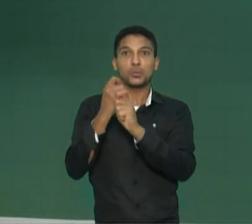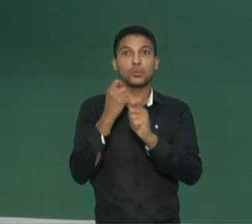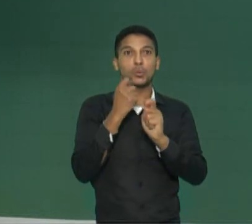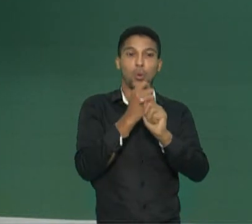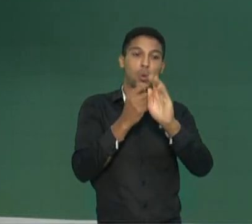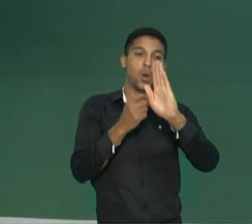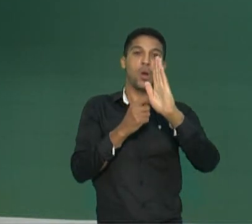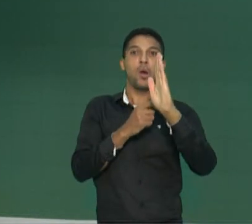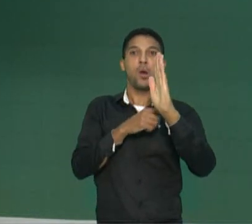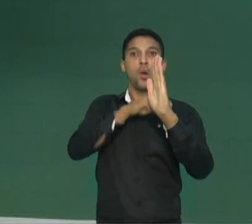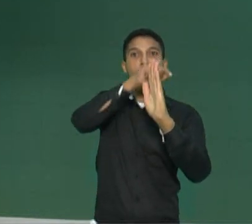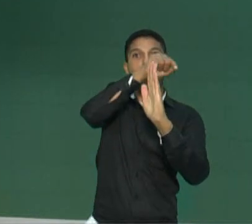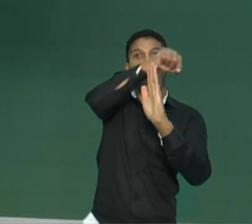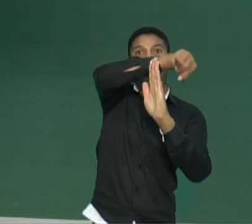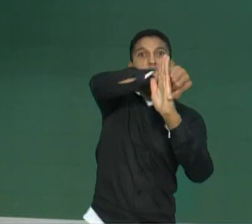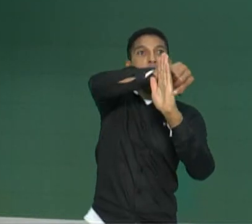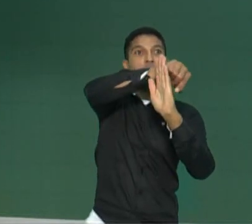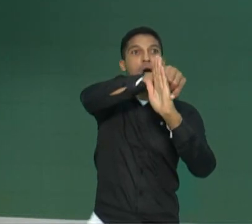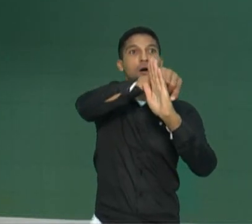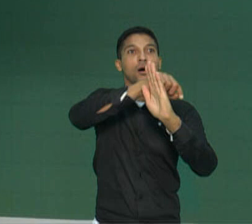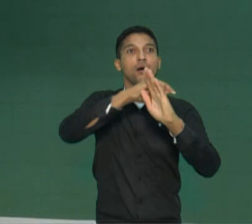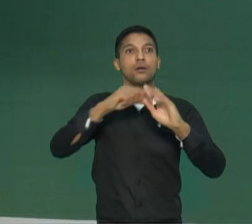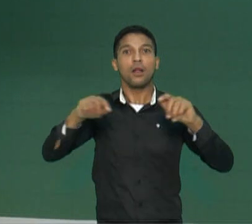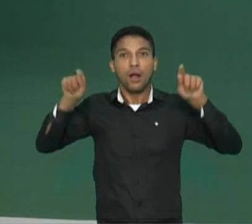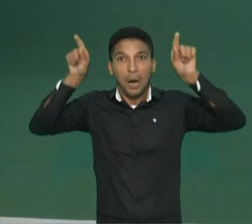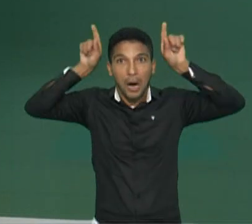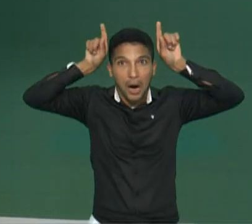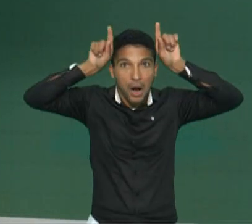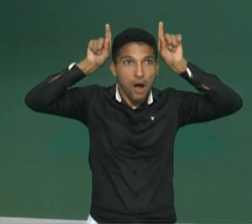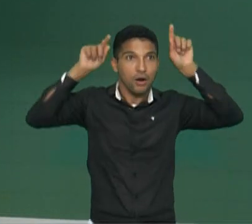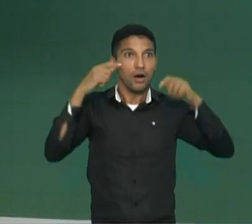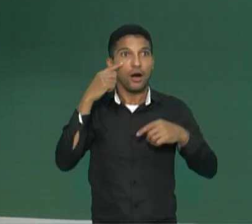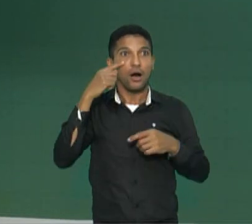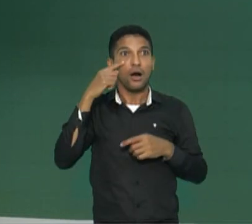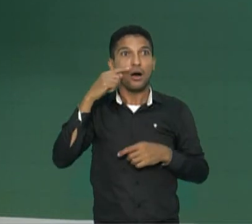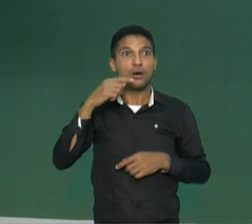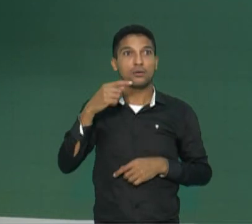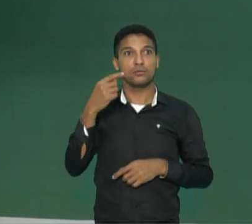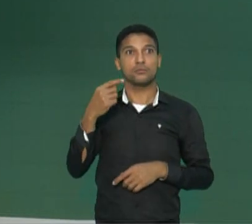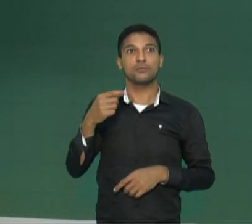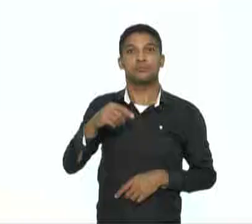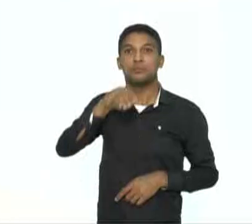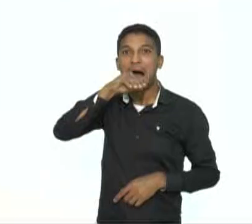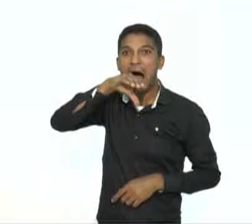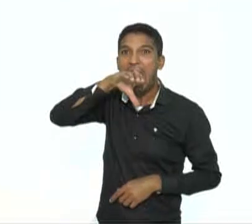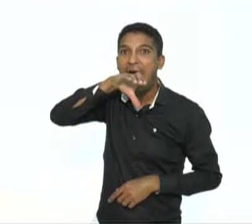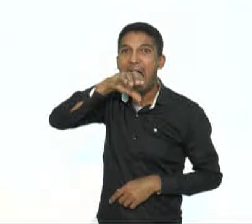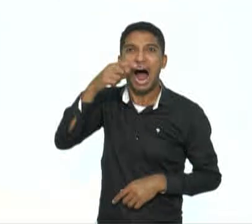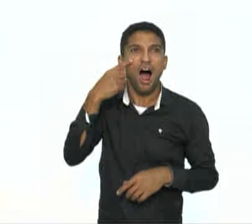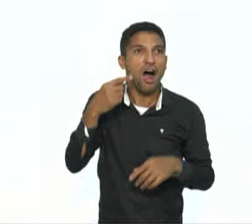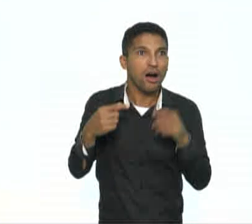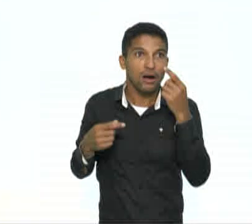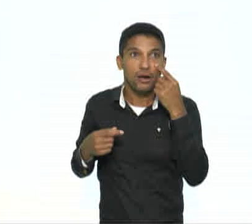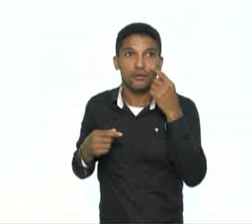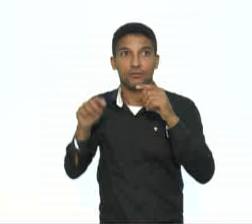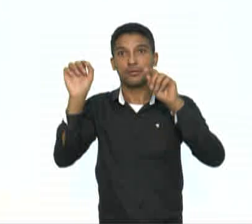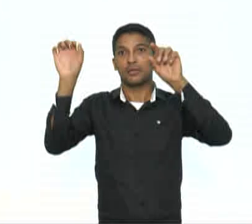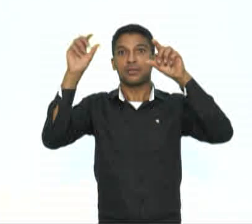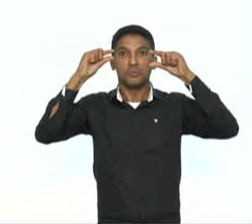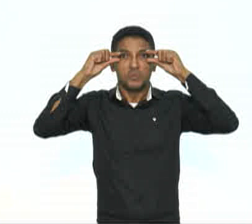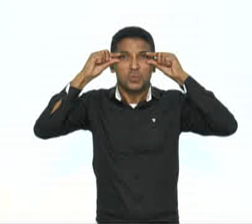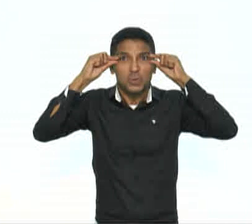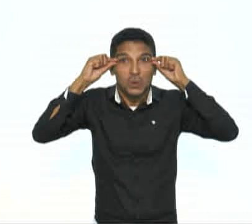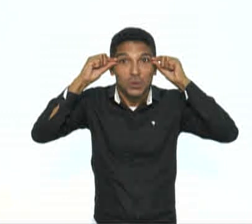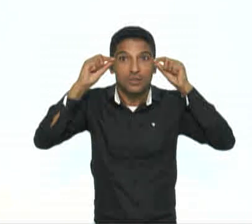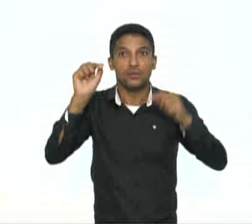ajudar a amedrontar para fazer as pessoas entrarem para a igreja. Então, são partes salientes das calhas do telhado que se destinam a escoar as águas pluviais.